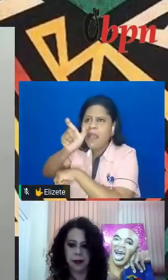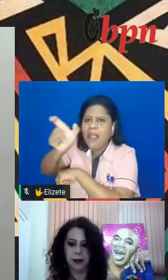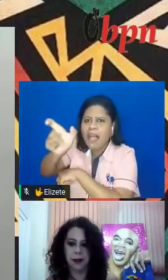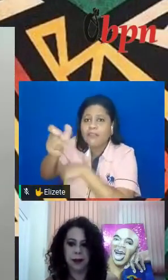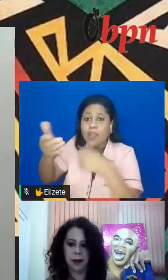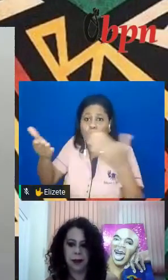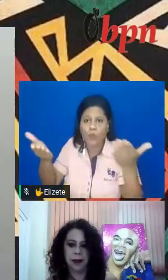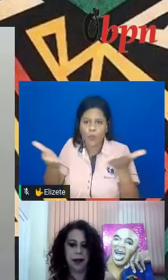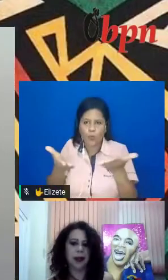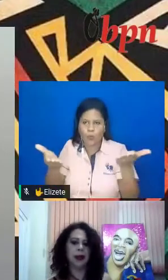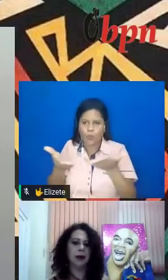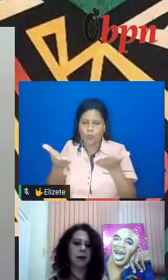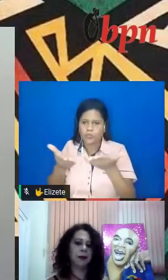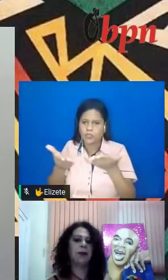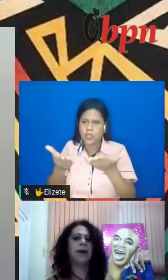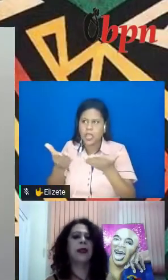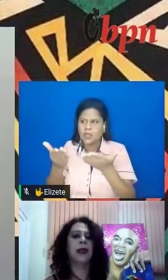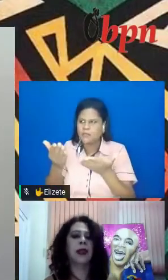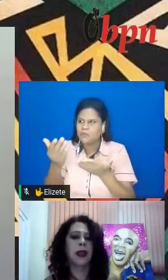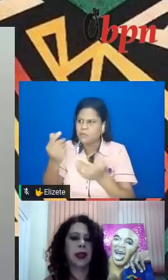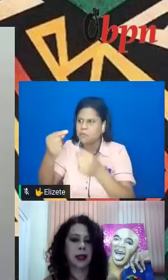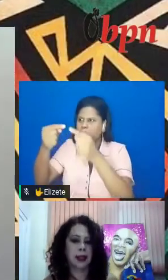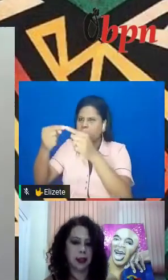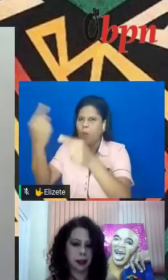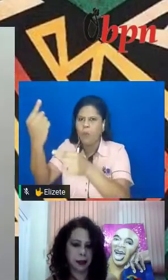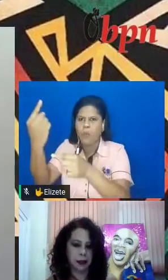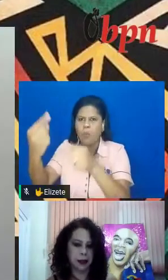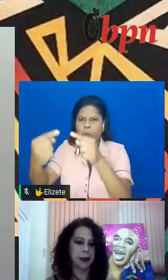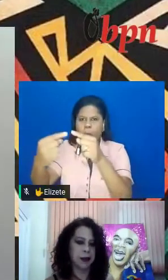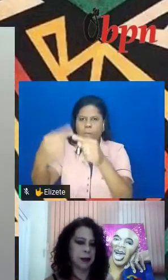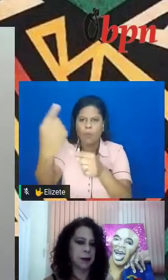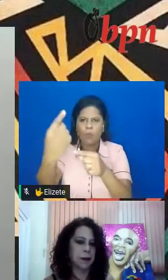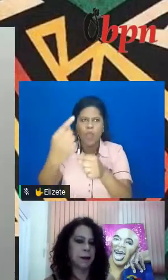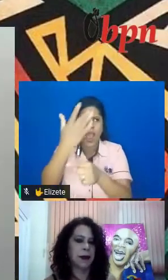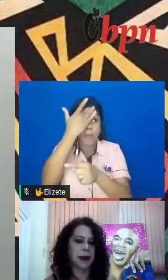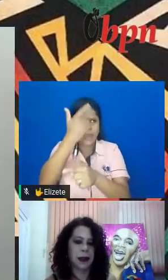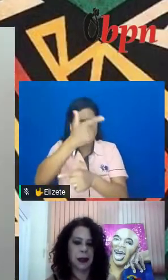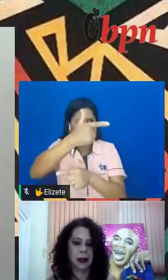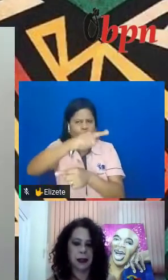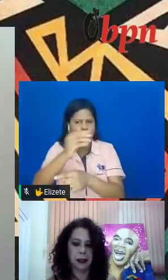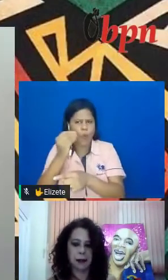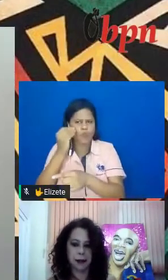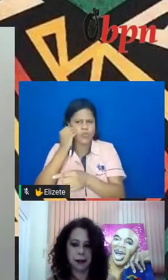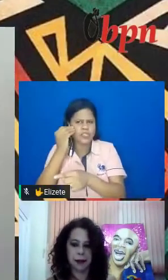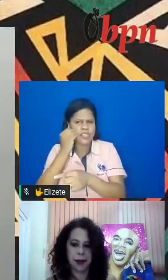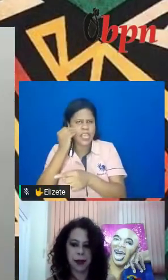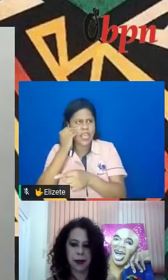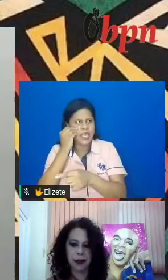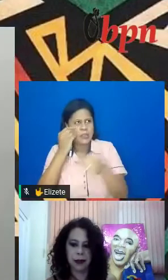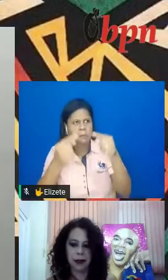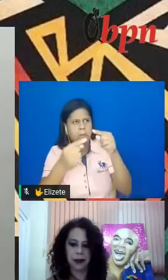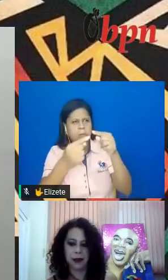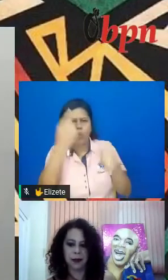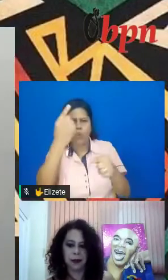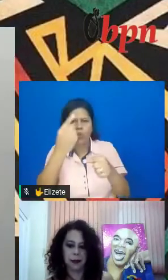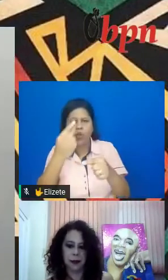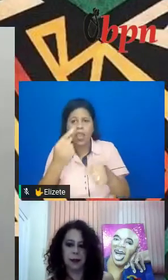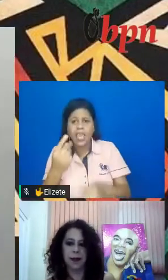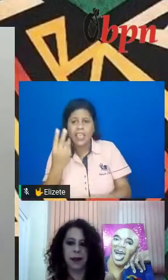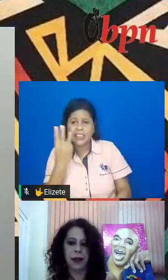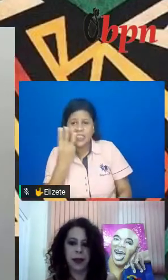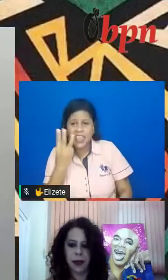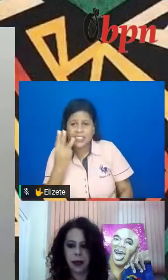não é bem aceita, amanhã você fala outra, não é bem aceita, a terceira, o sujeito já começa a te